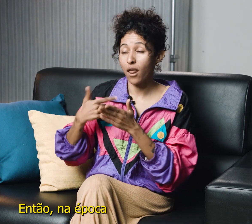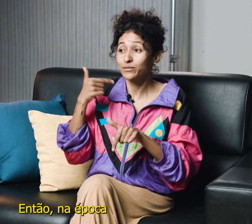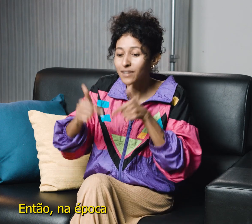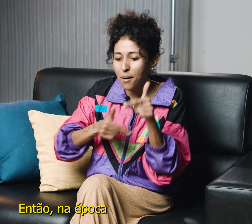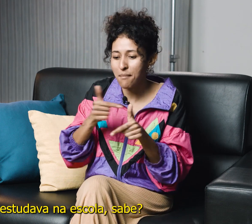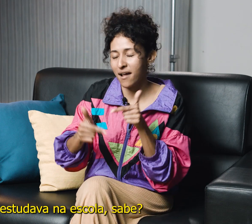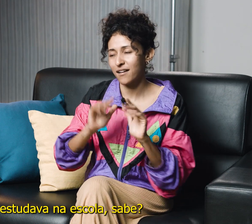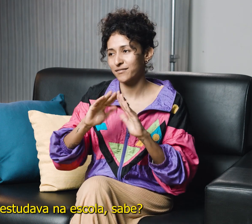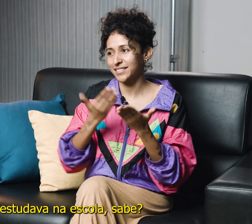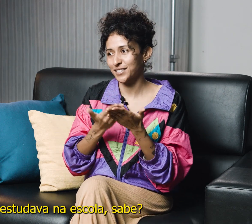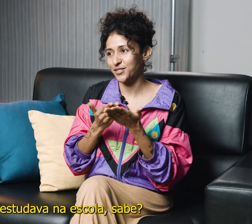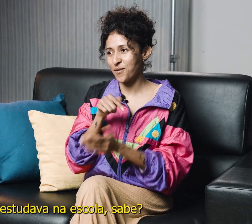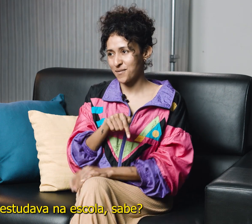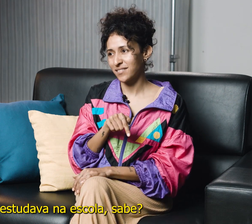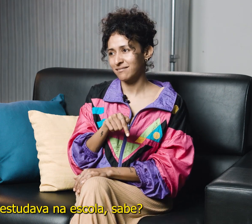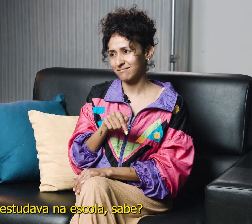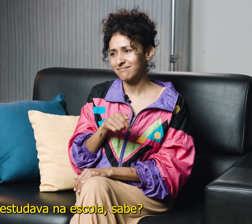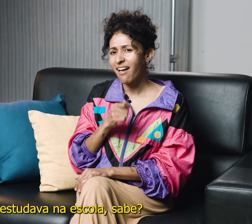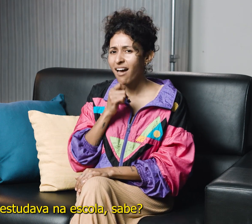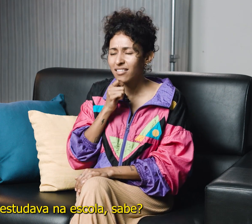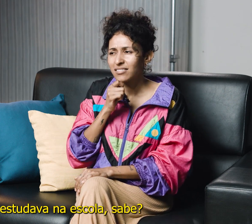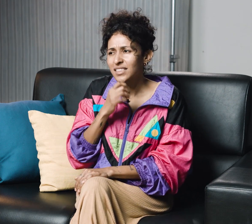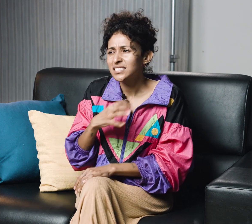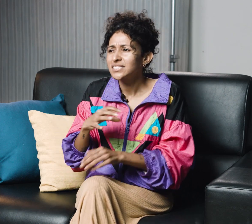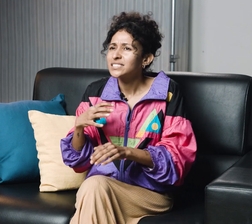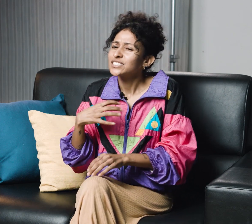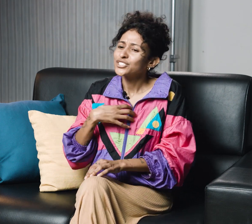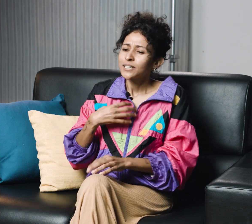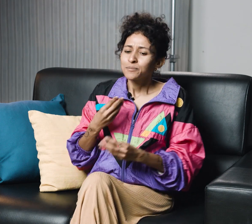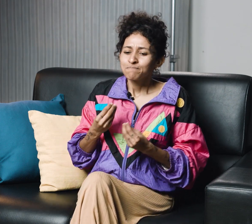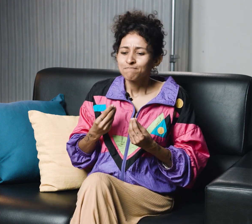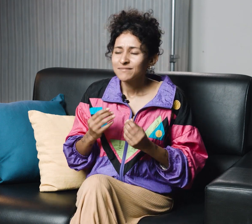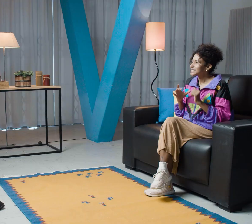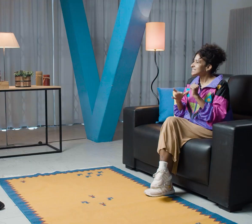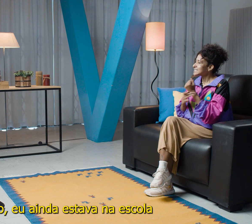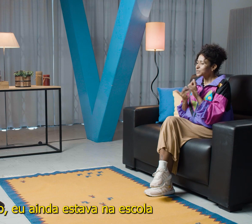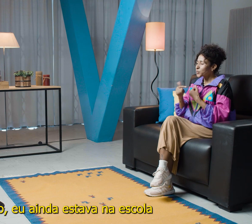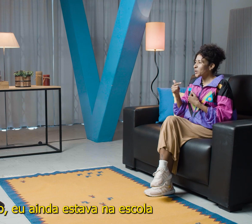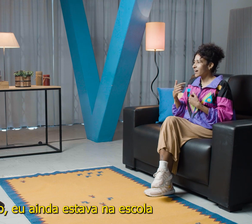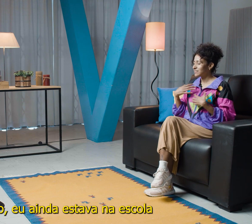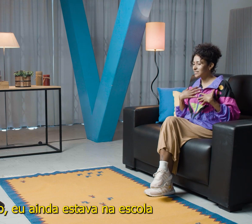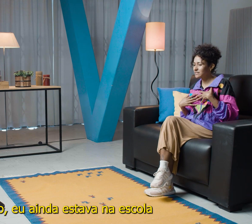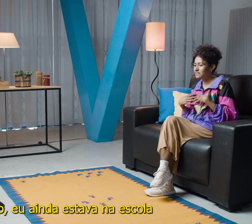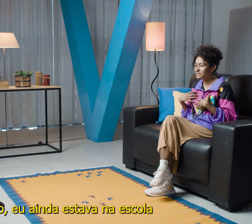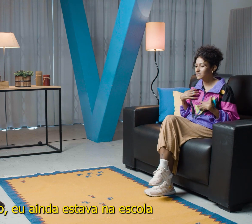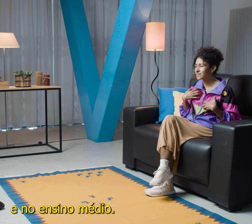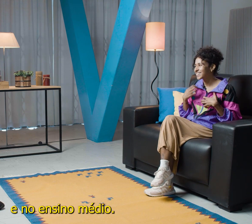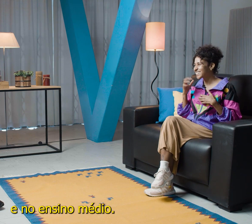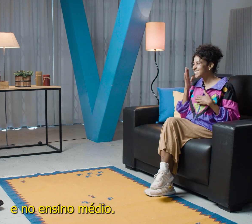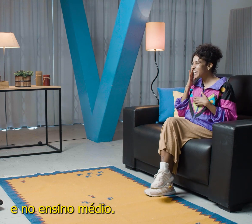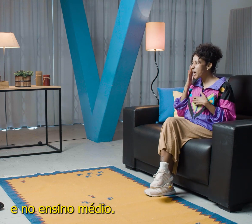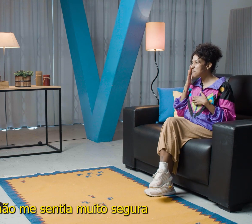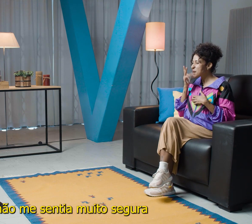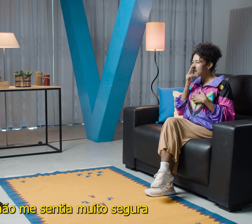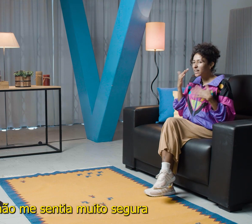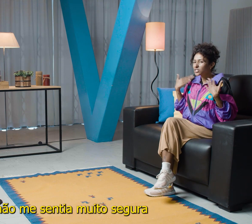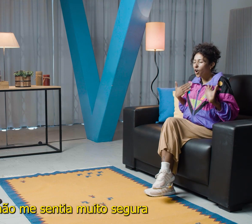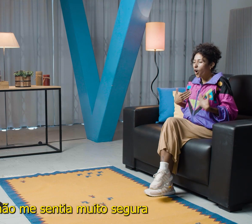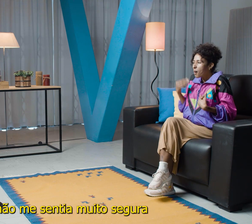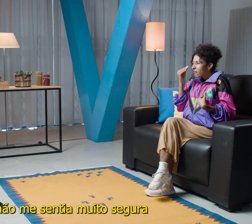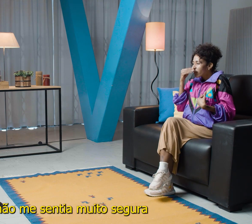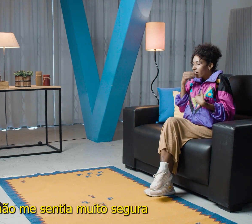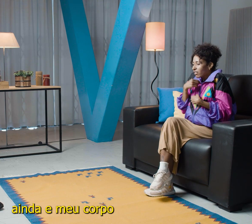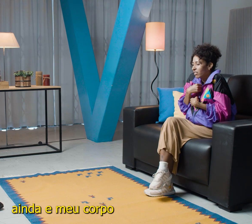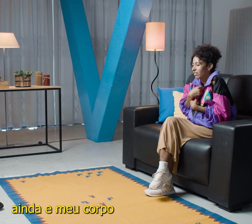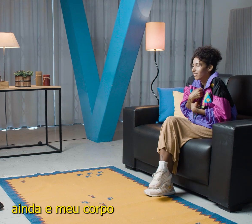Então, na época eu estudava na escola, sabe? Então eu ainda estava na escola, no ensino médio, eu não me sentia